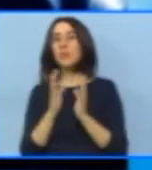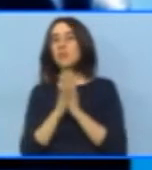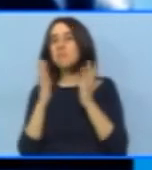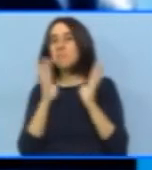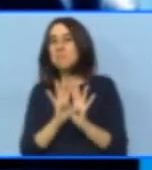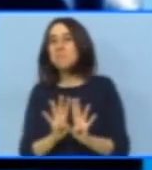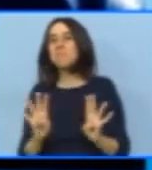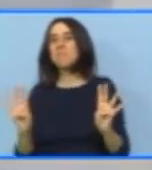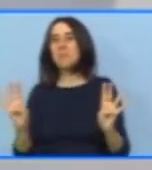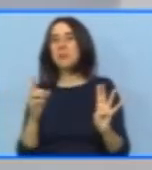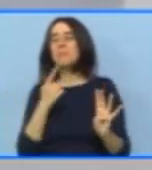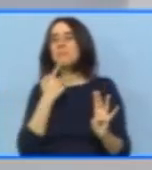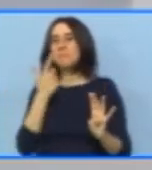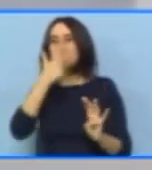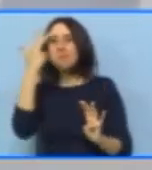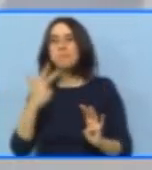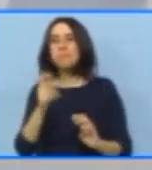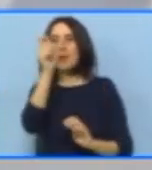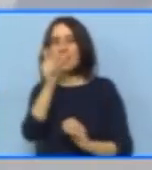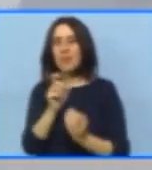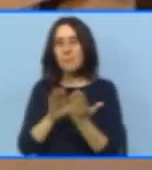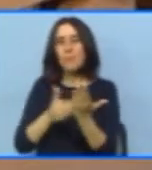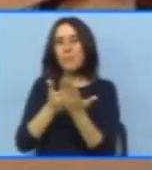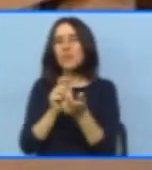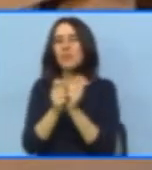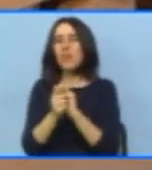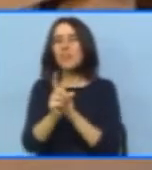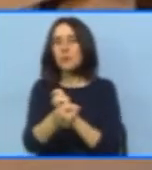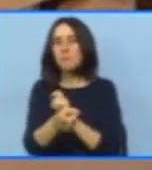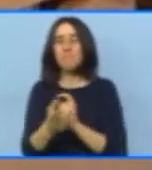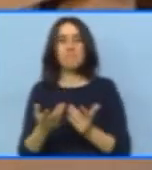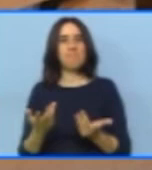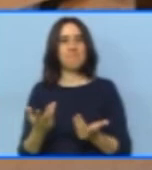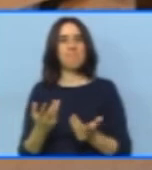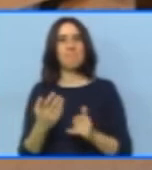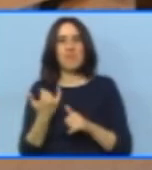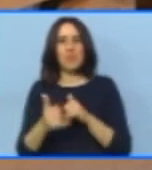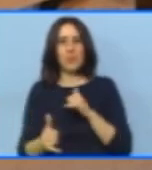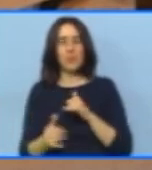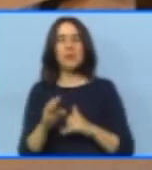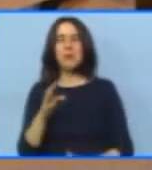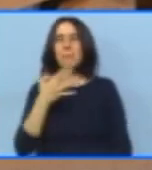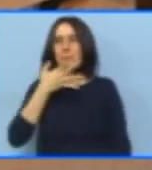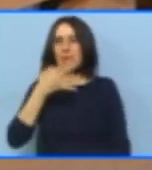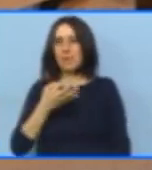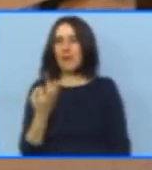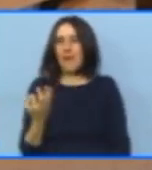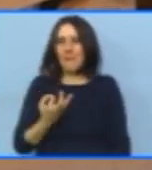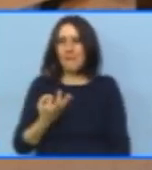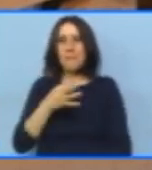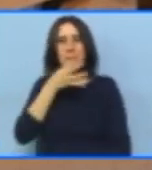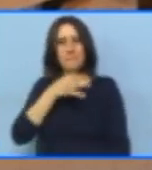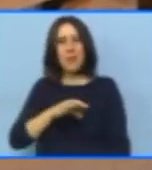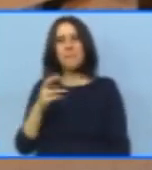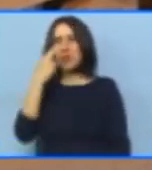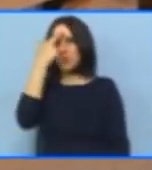palmas compreendem verdadeiramente a revolução que ele propõe, não é? Mas é um risco. Acredito, apesar de tudo, que a história